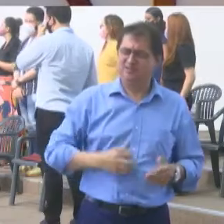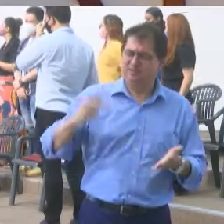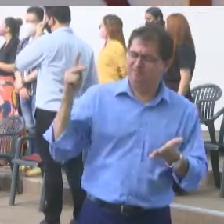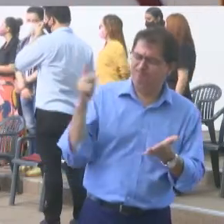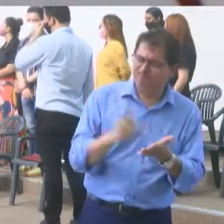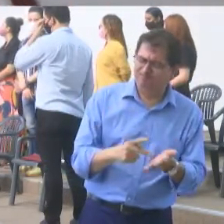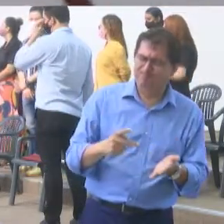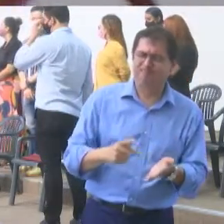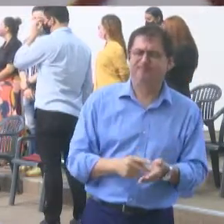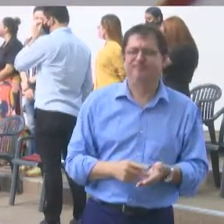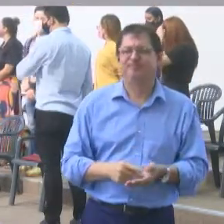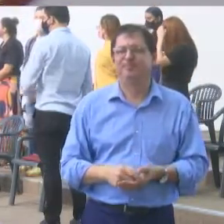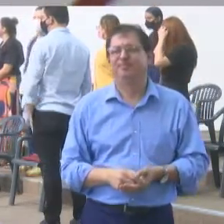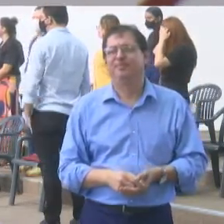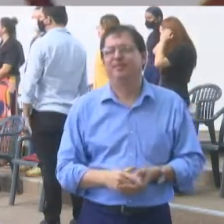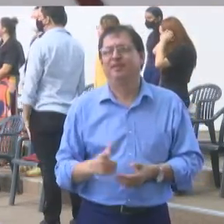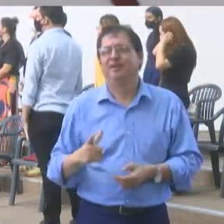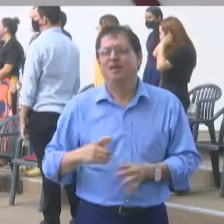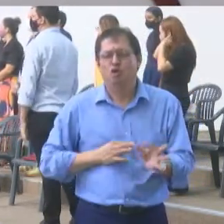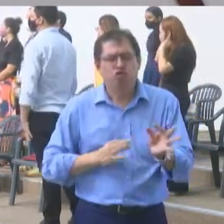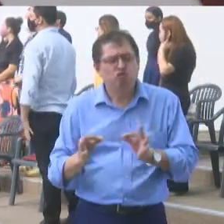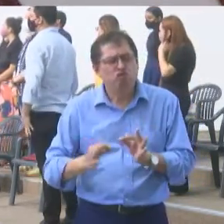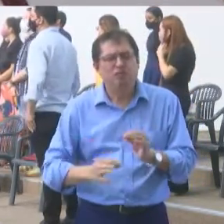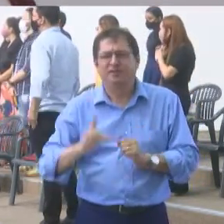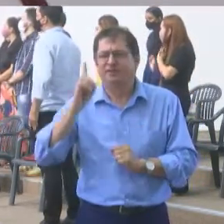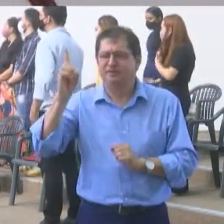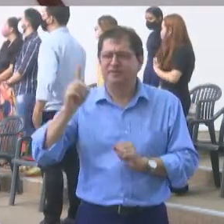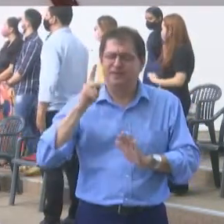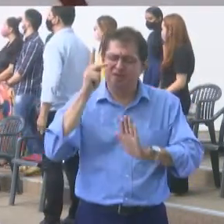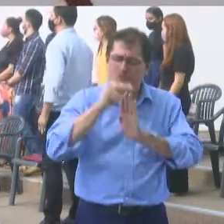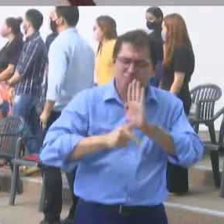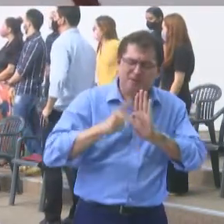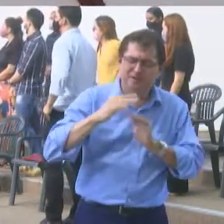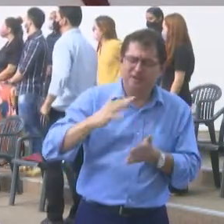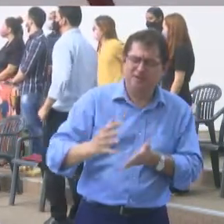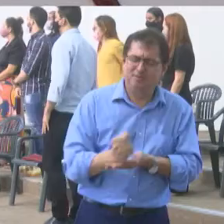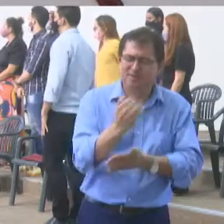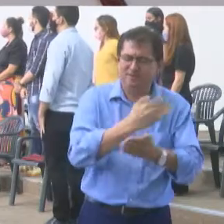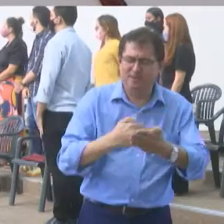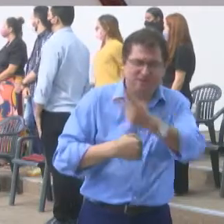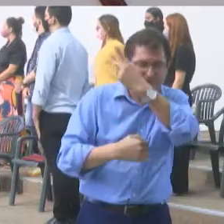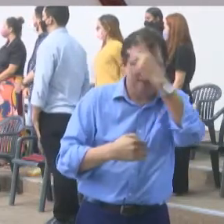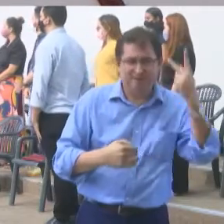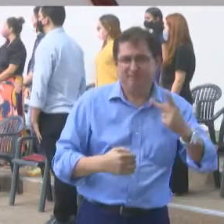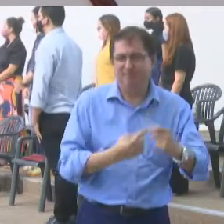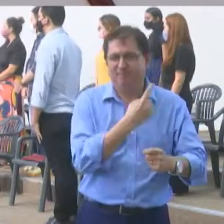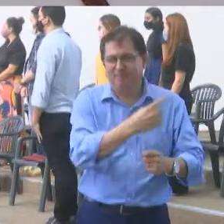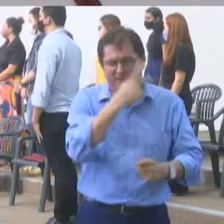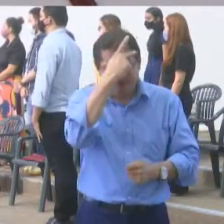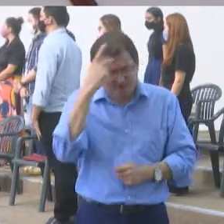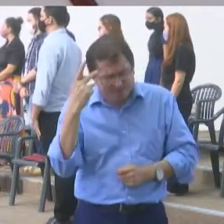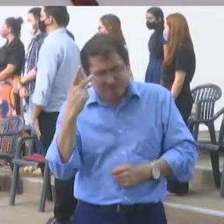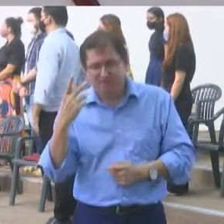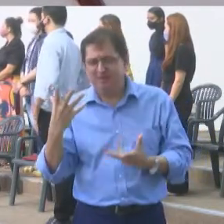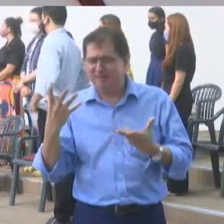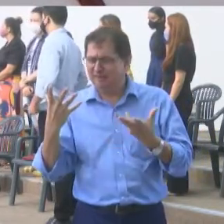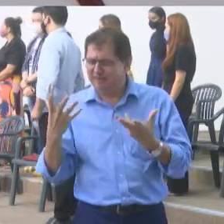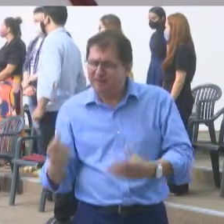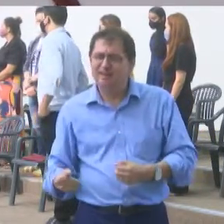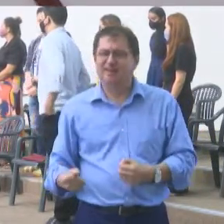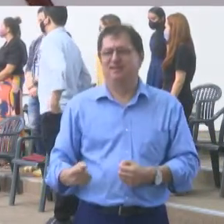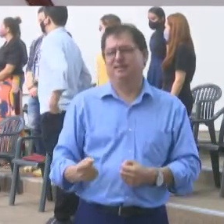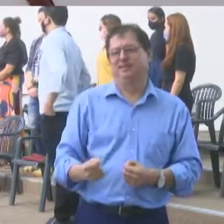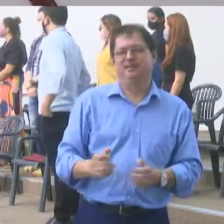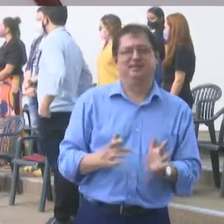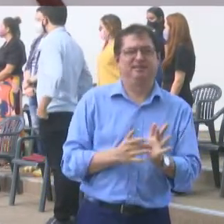na terra. Existe um plano de redenção de Deus que está sendo escrito por toda essa história, e cada personagem desse, gente, nos ensina